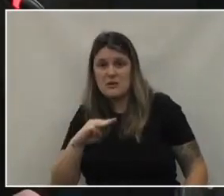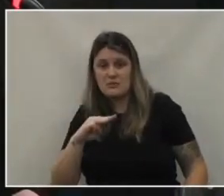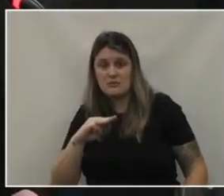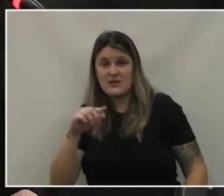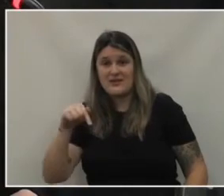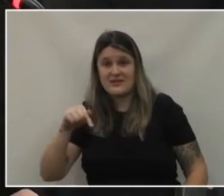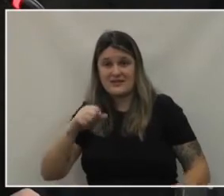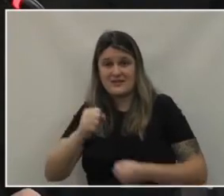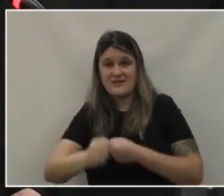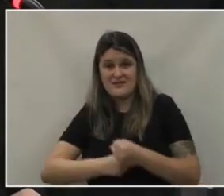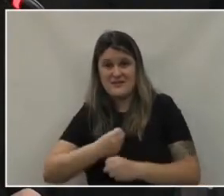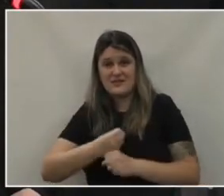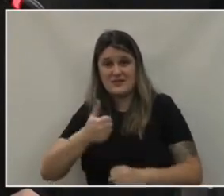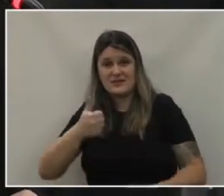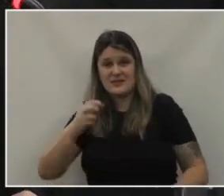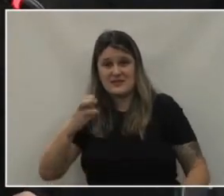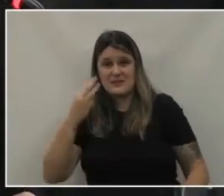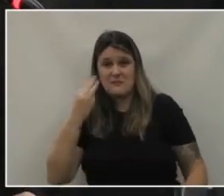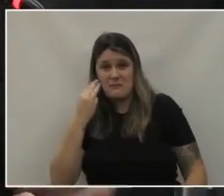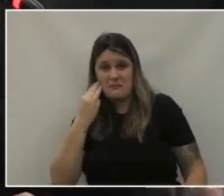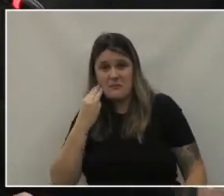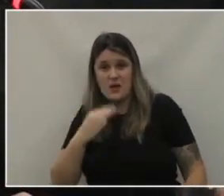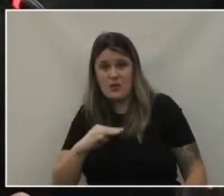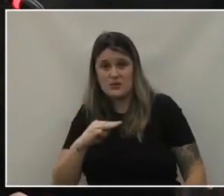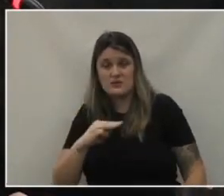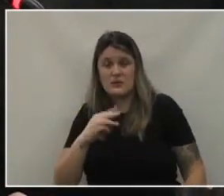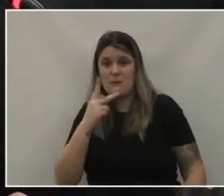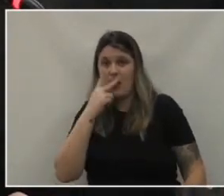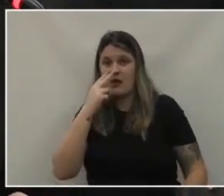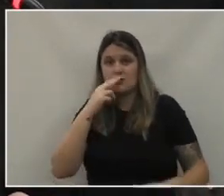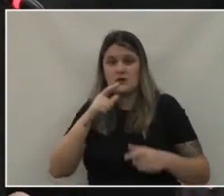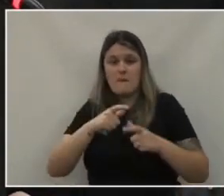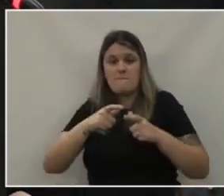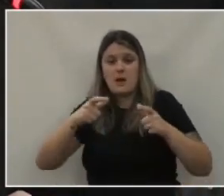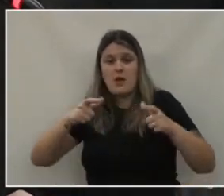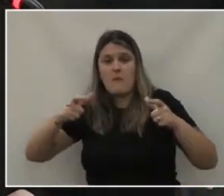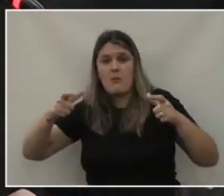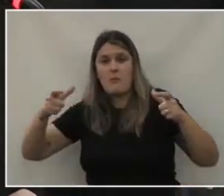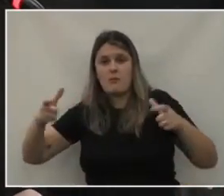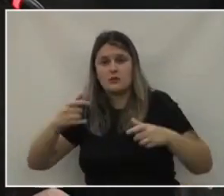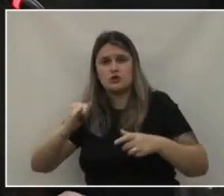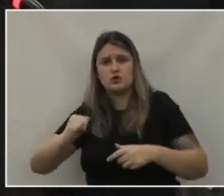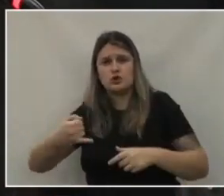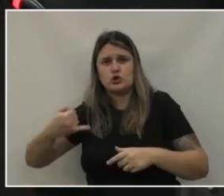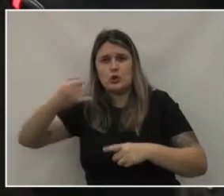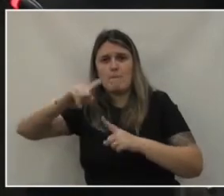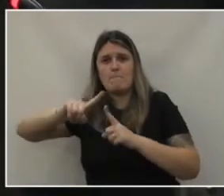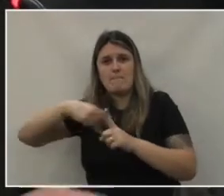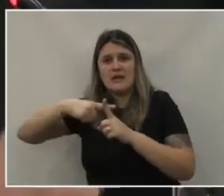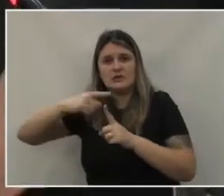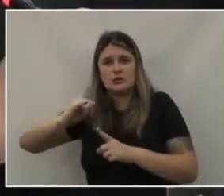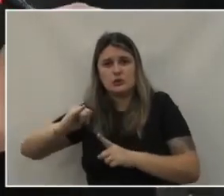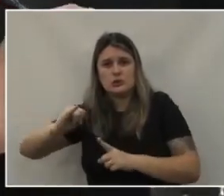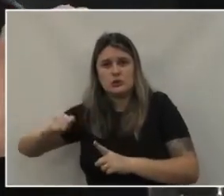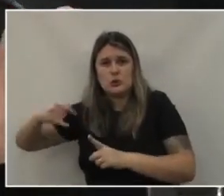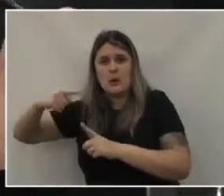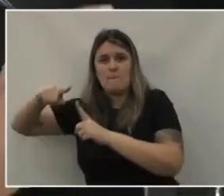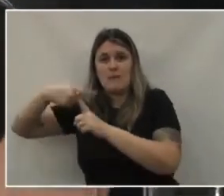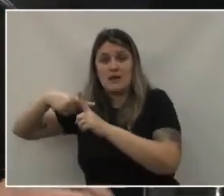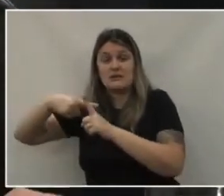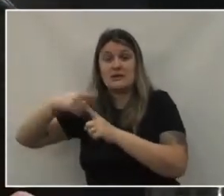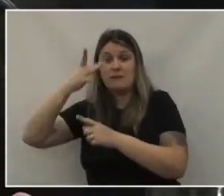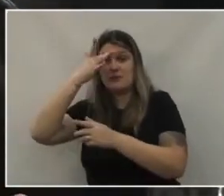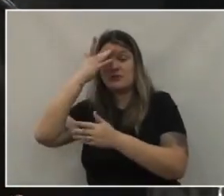E esse ano 15 milhões. Então, é assombroso mesmo. E também quero deixar... Fui marcado na